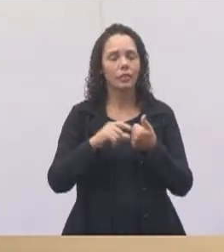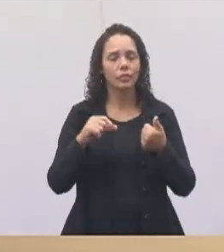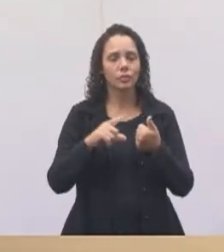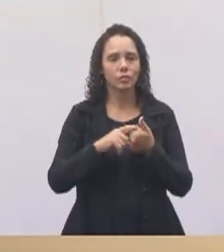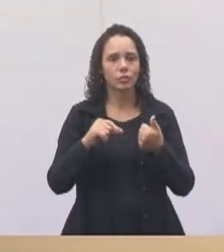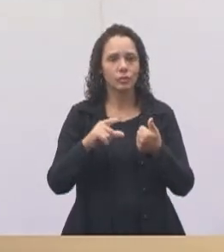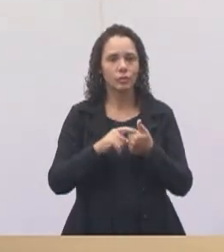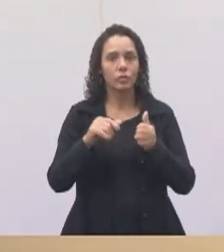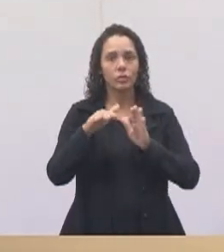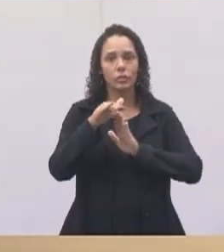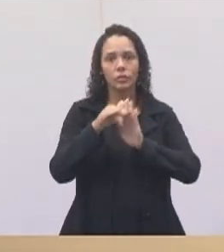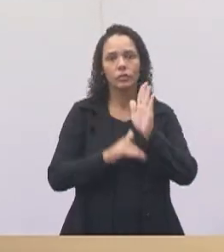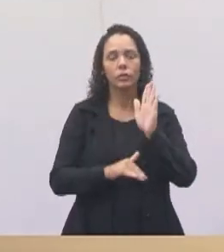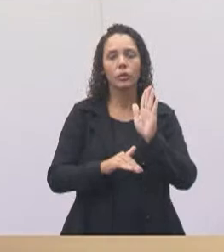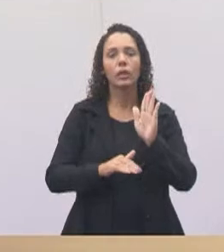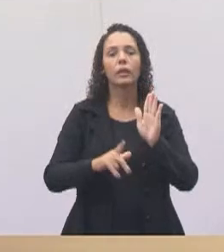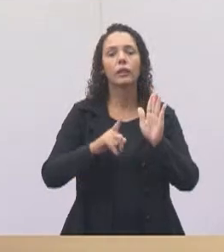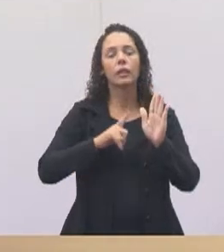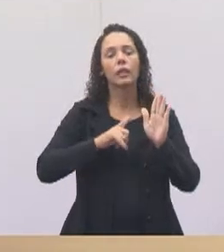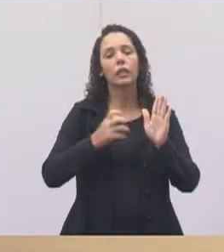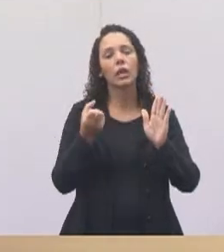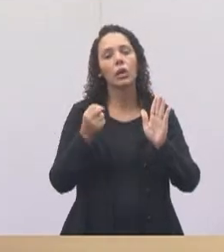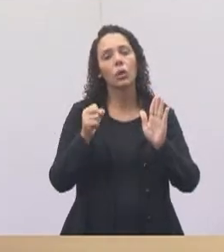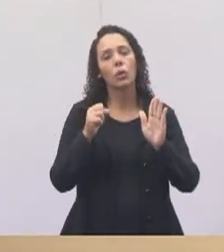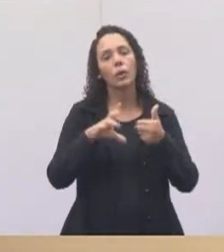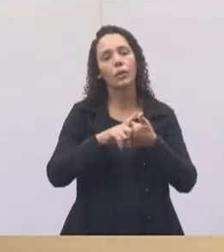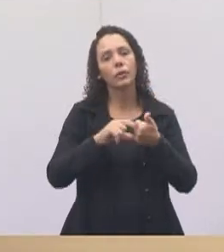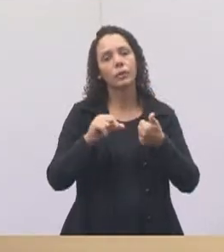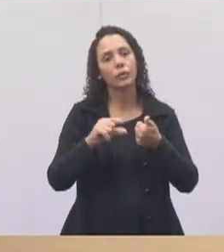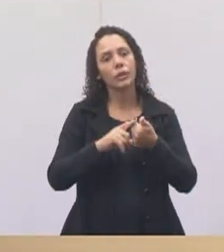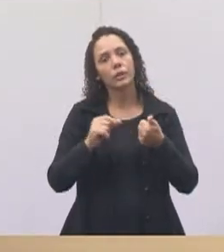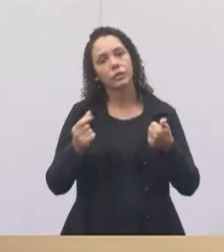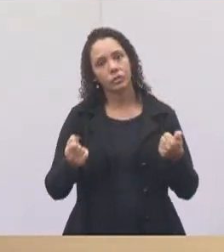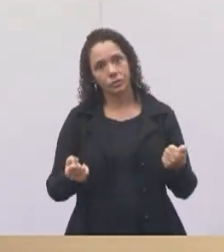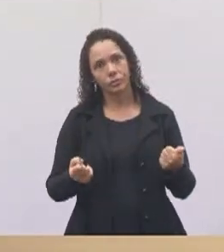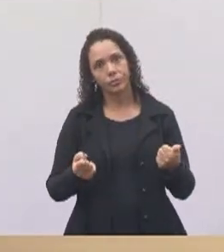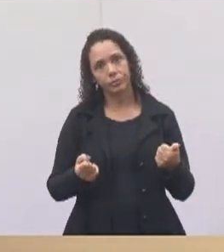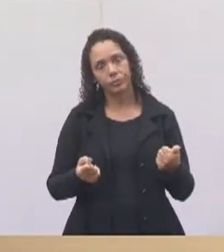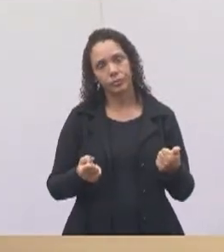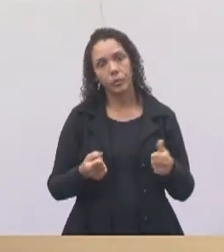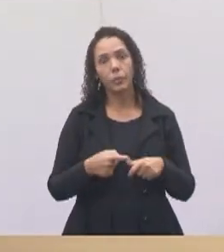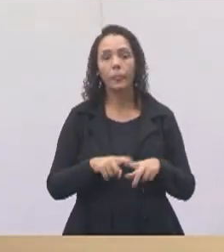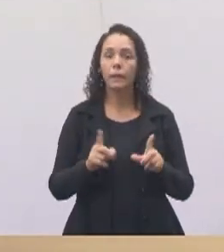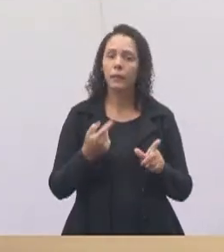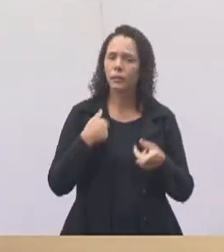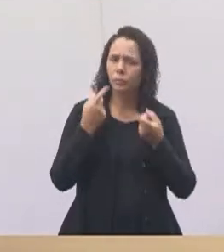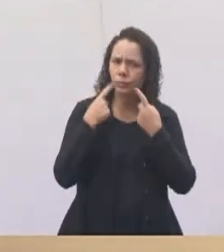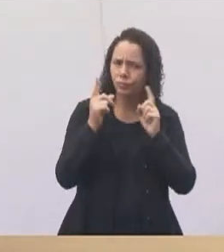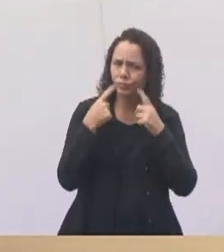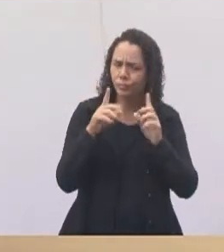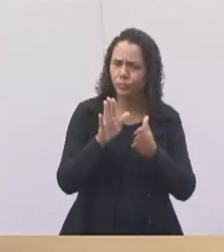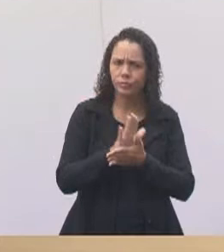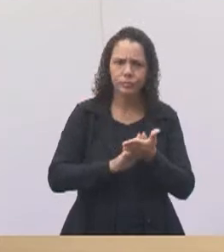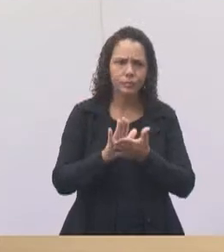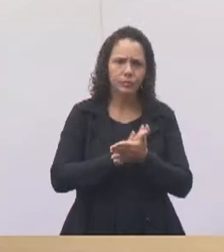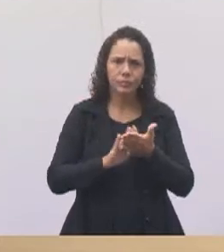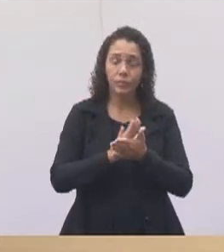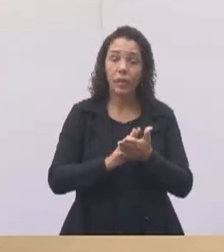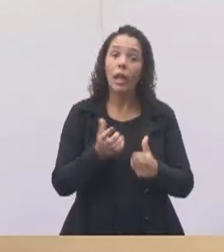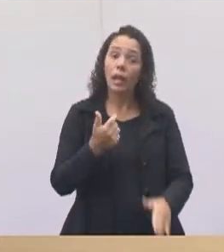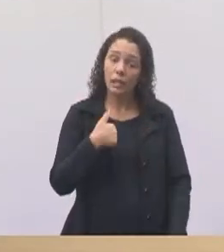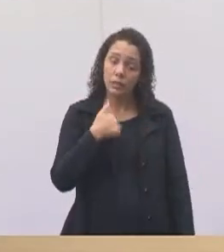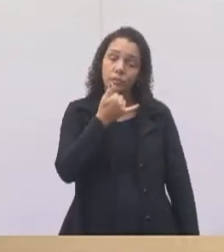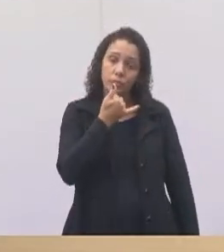eliminado do projeto. Mas eu não estou aqui para criticar, Roberto. Eu estou